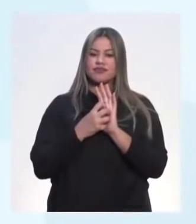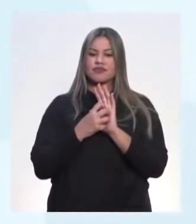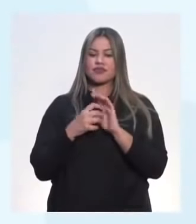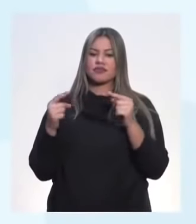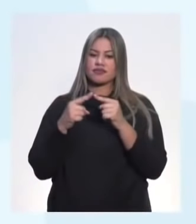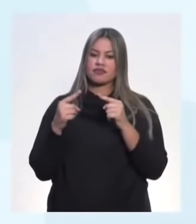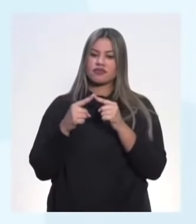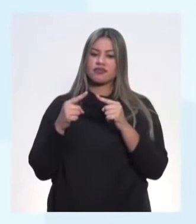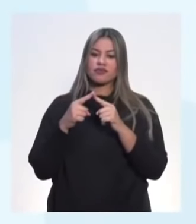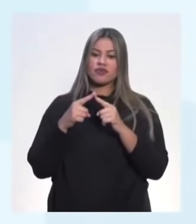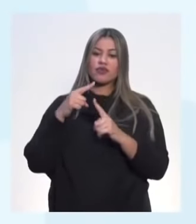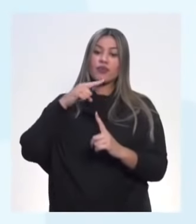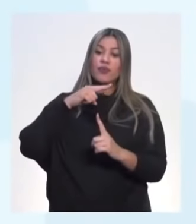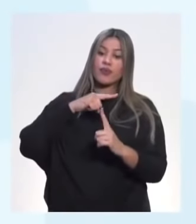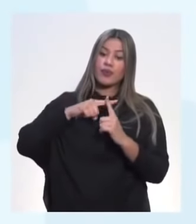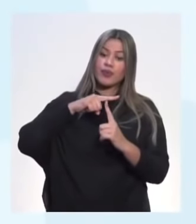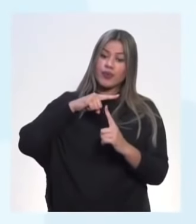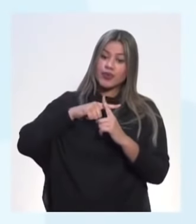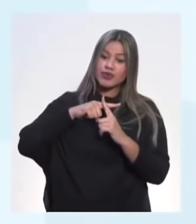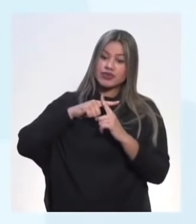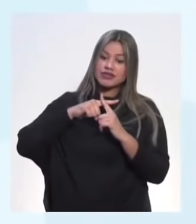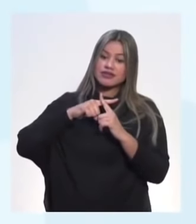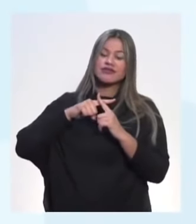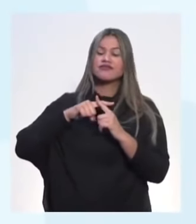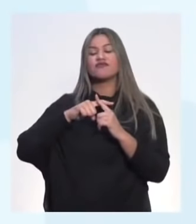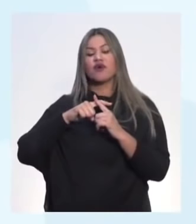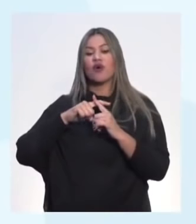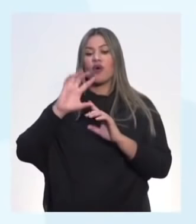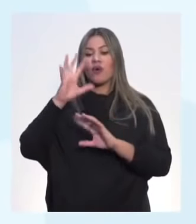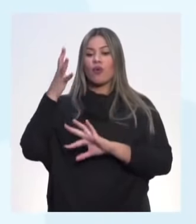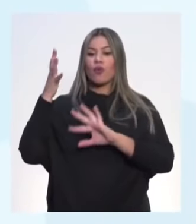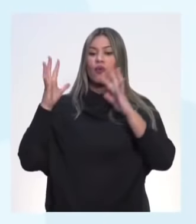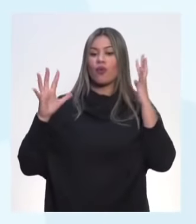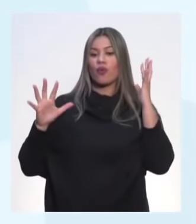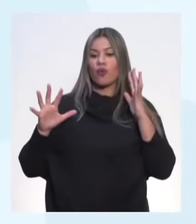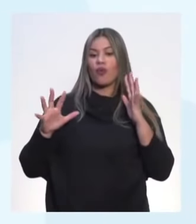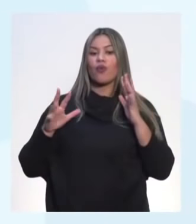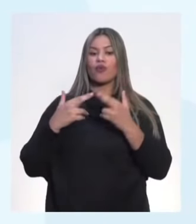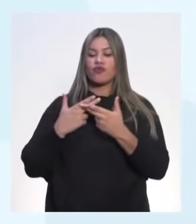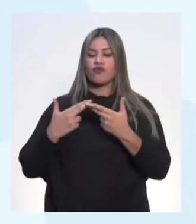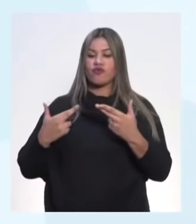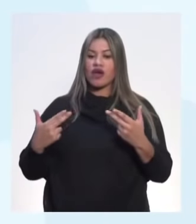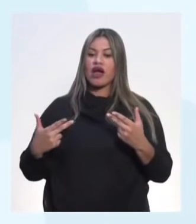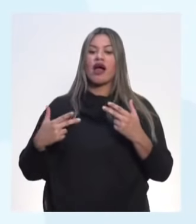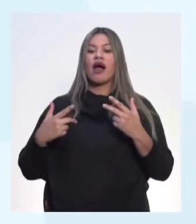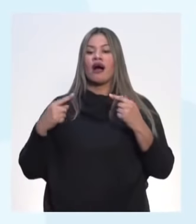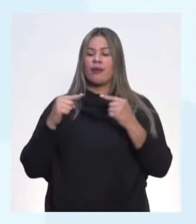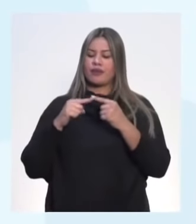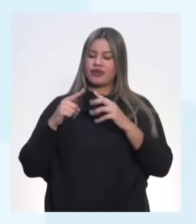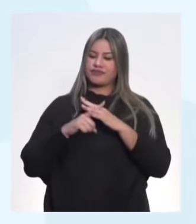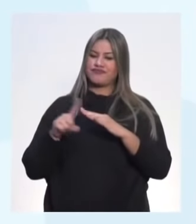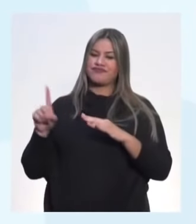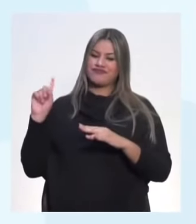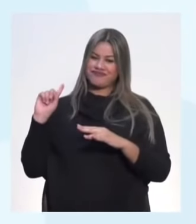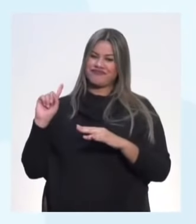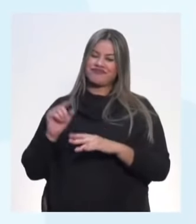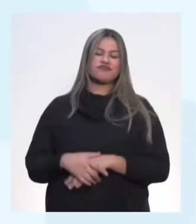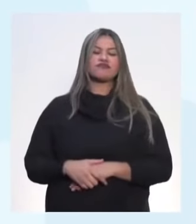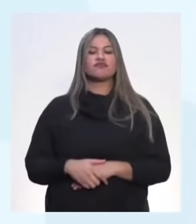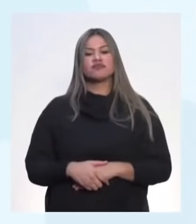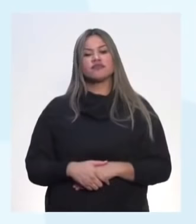positivo que a pandemia tem causado para o meio ambiente devido ao distanciamento social da população mundial. Sim, é por conta da